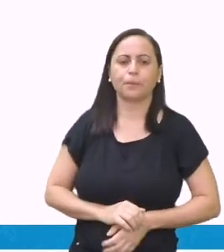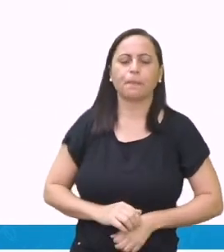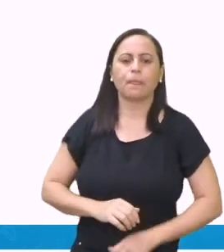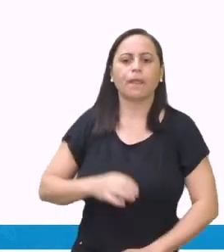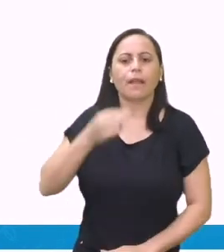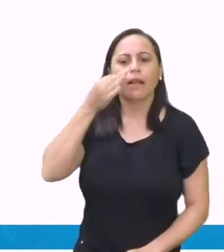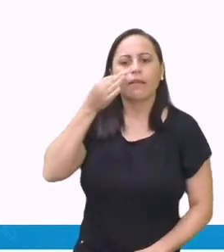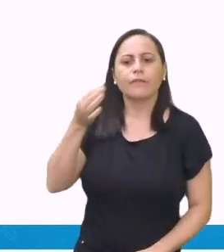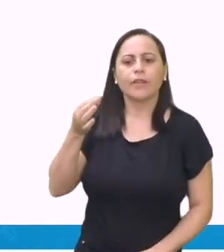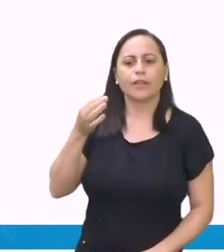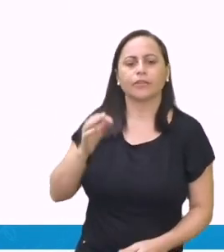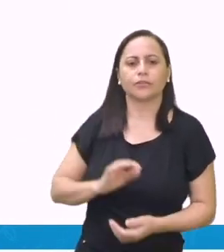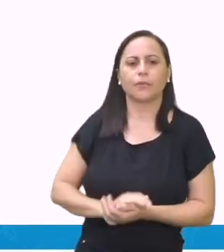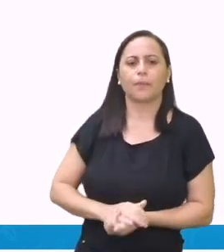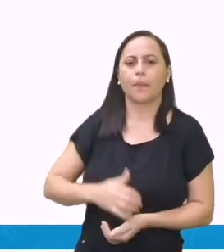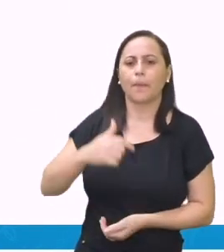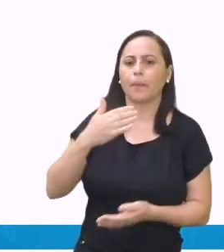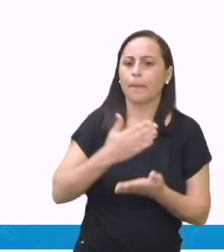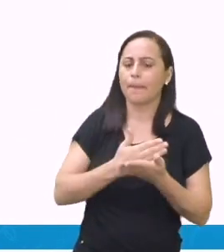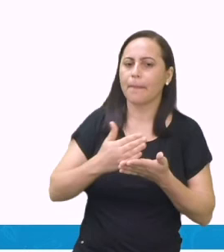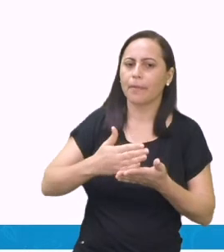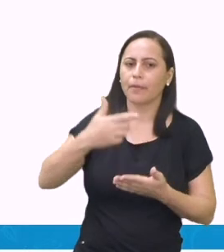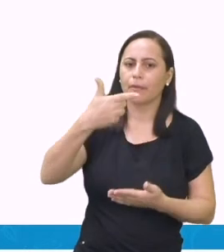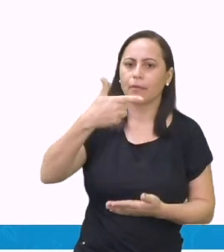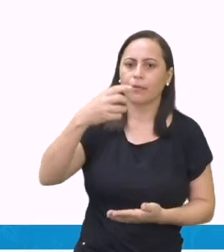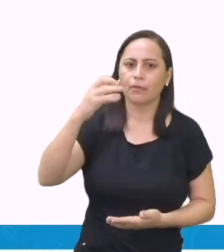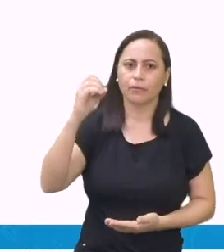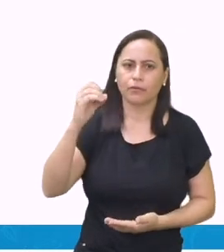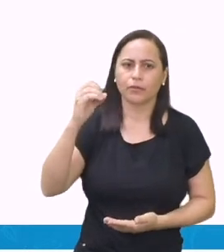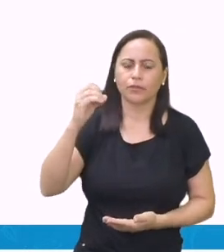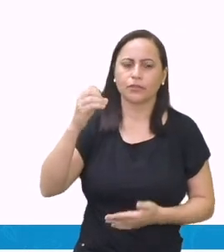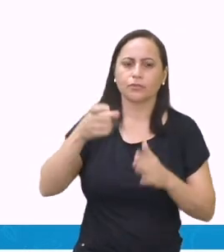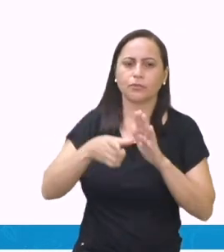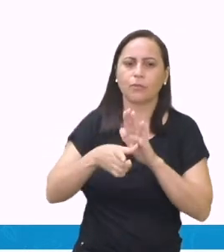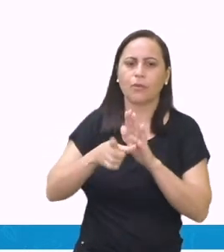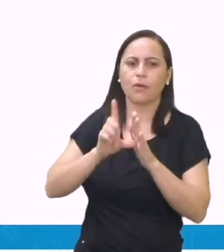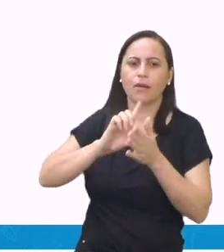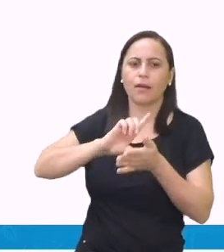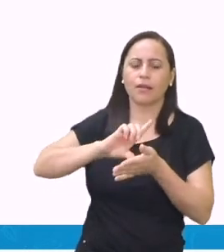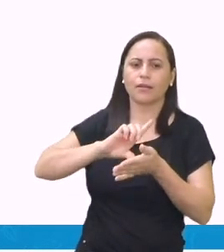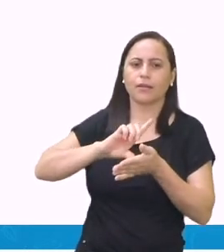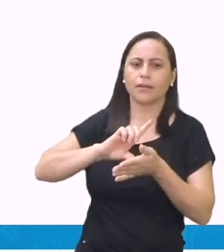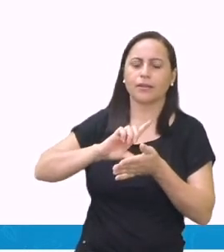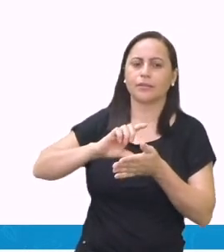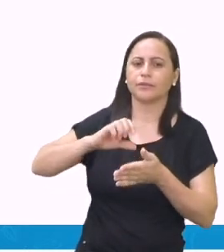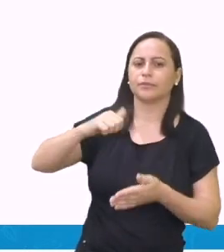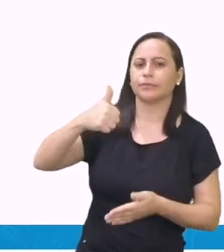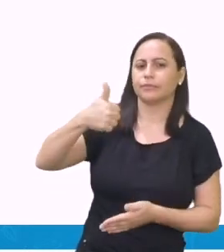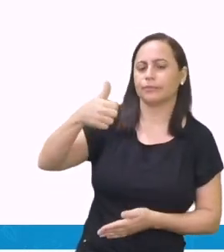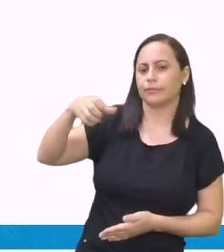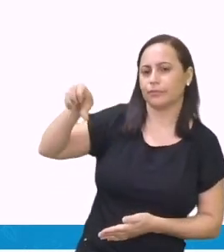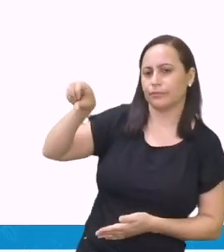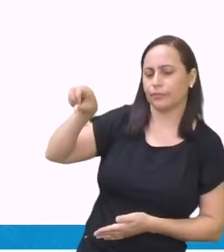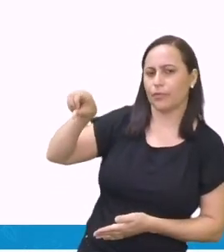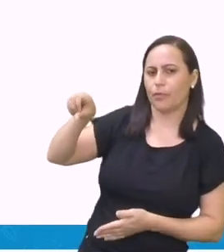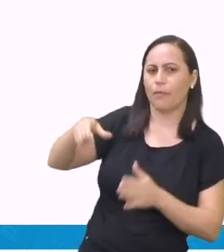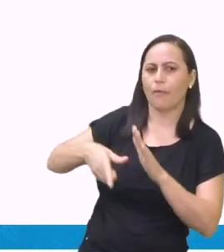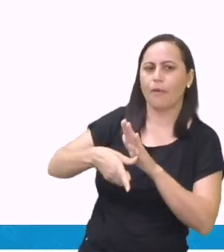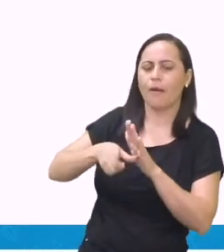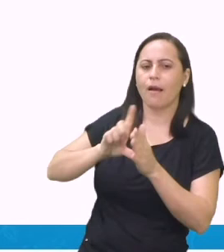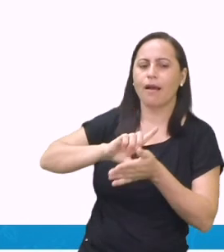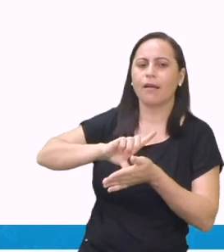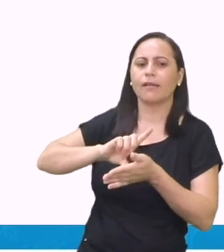Nós começamos com o 20º. Antes do 20º vem o 19º. E antes